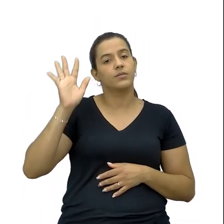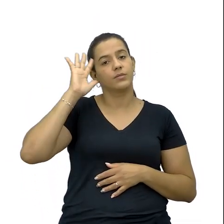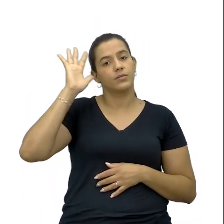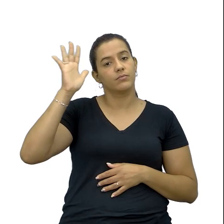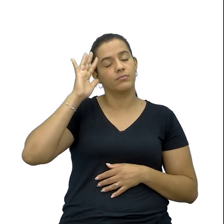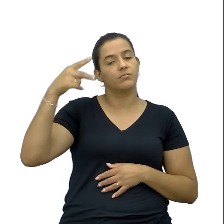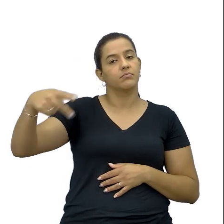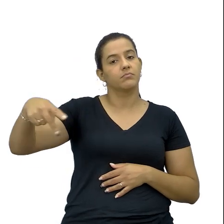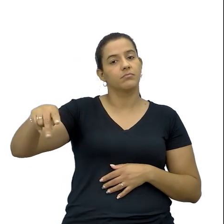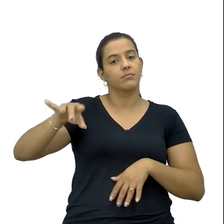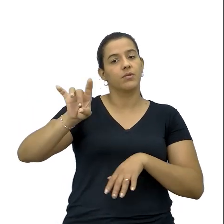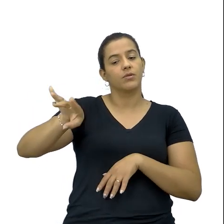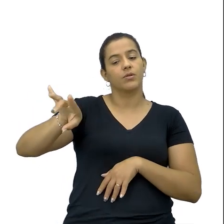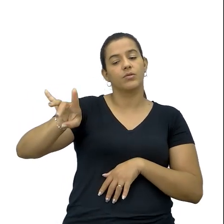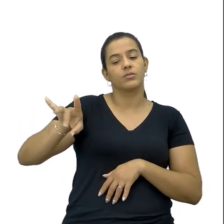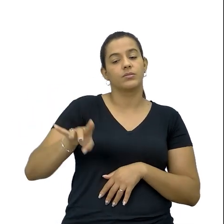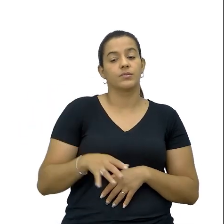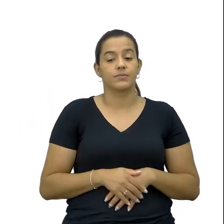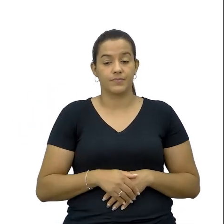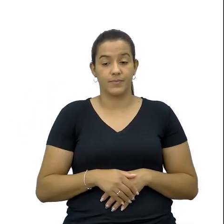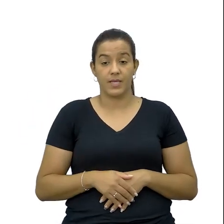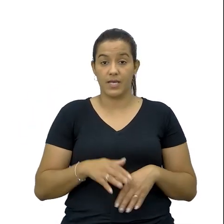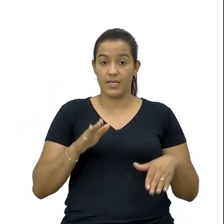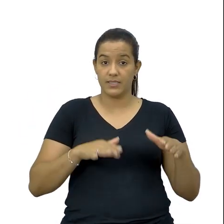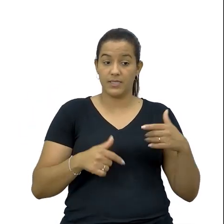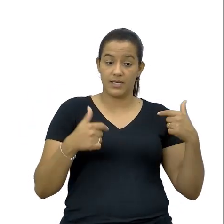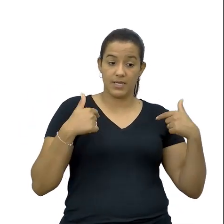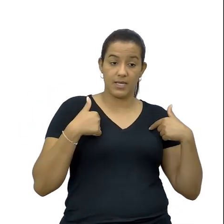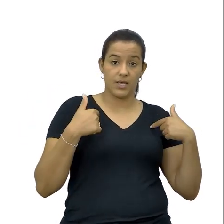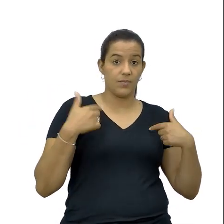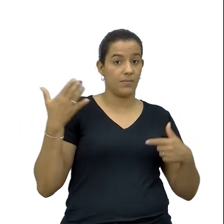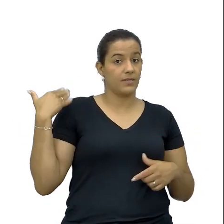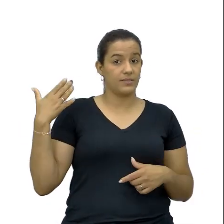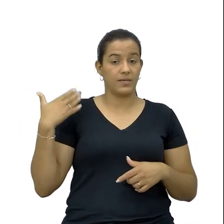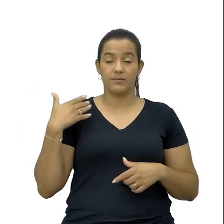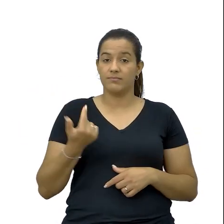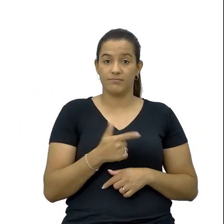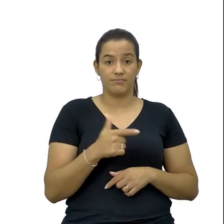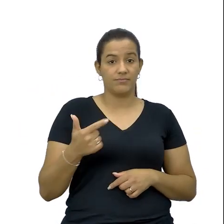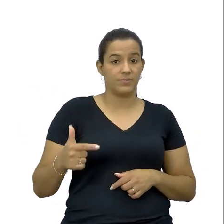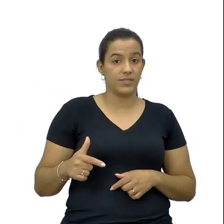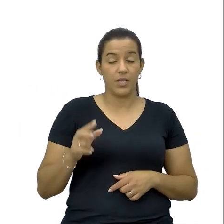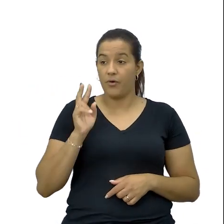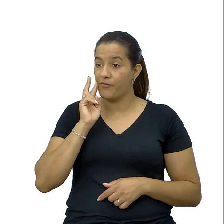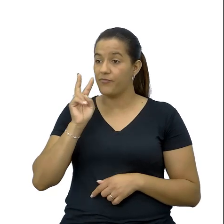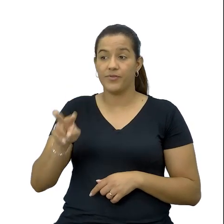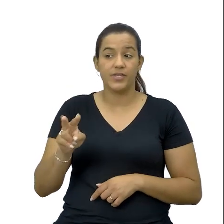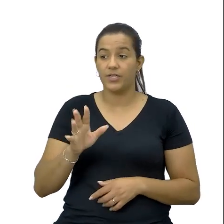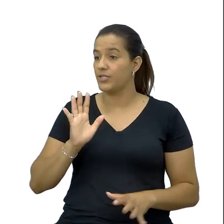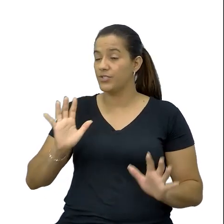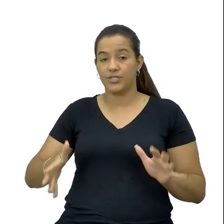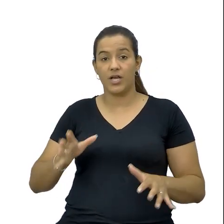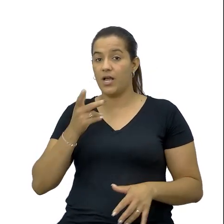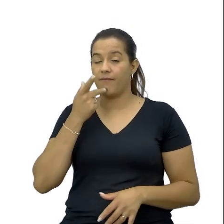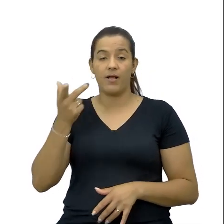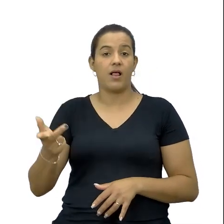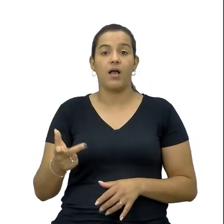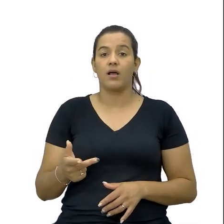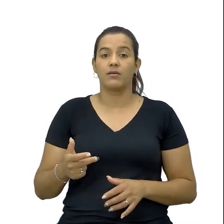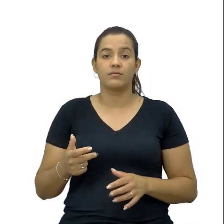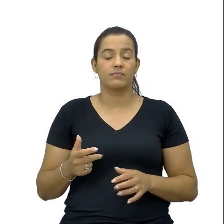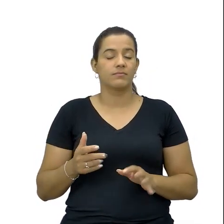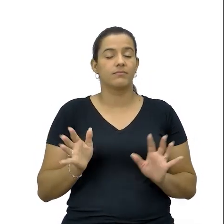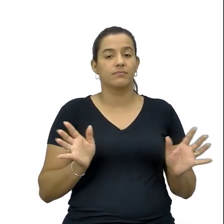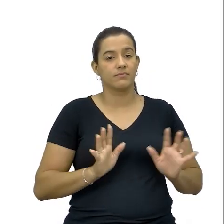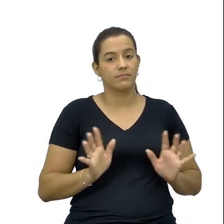né? Às vezes a gente, como eu, Rosana, não fui formada dessa forma, quando eu já vi, eu já tinha antecipado todos